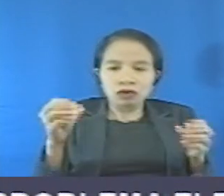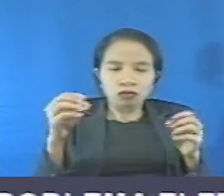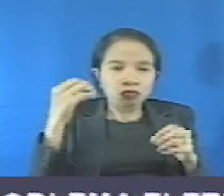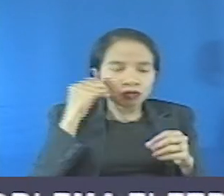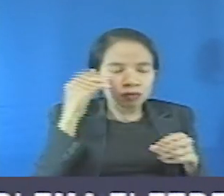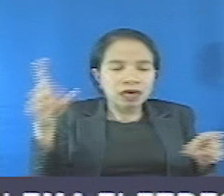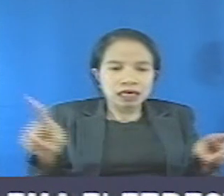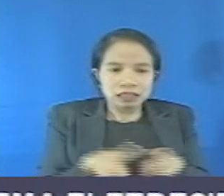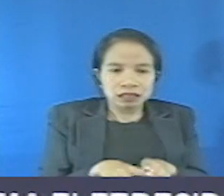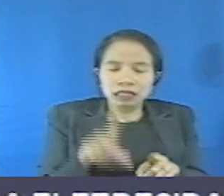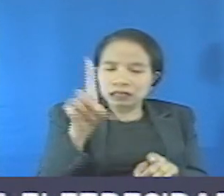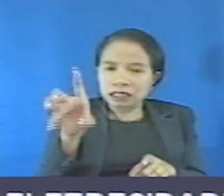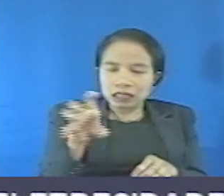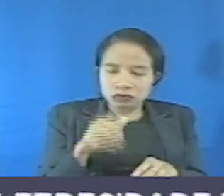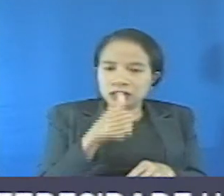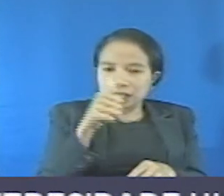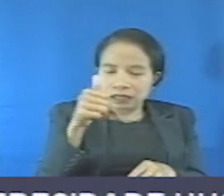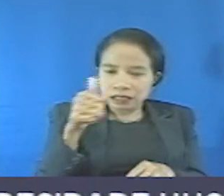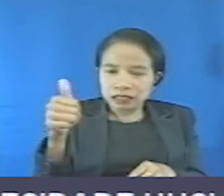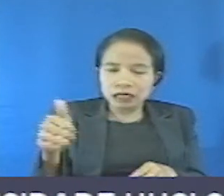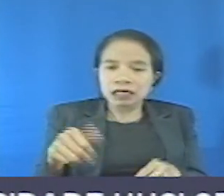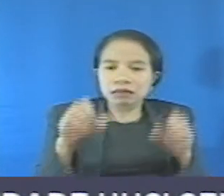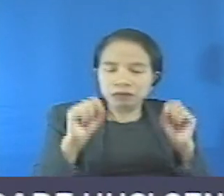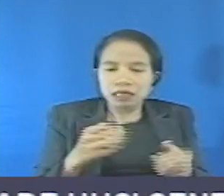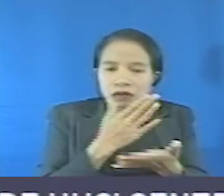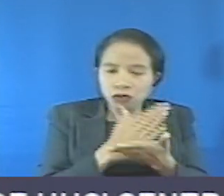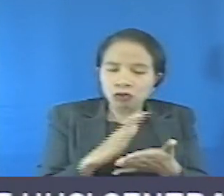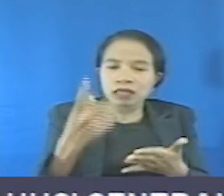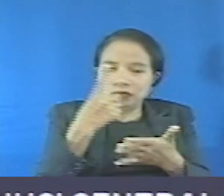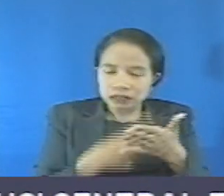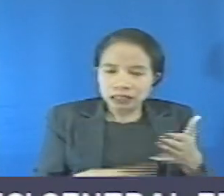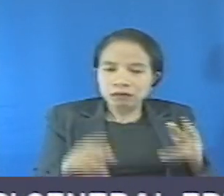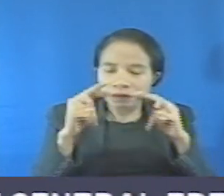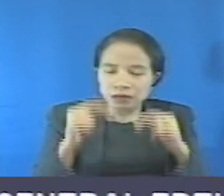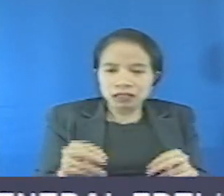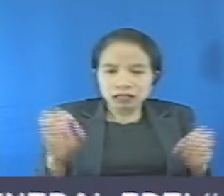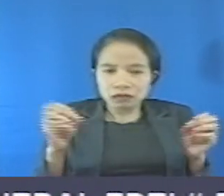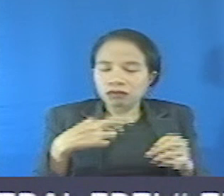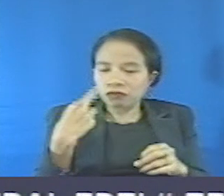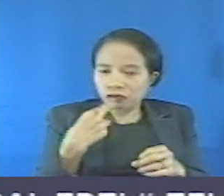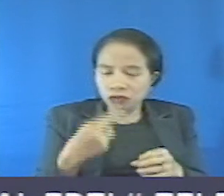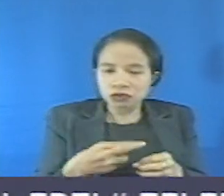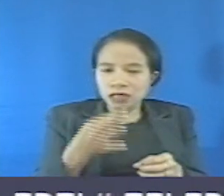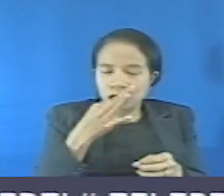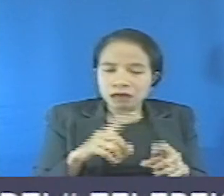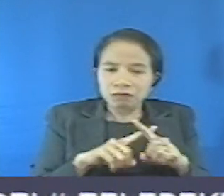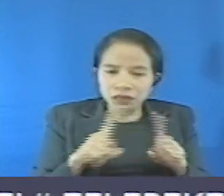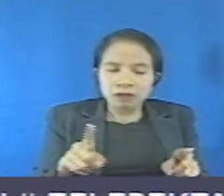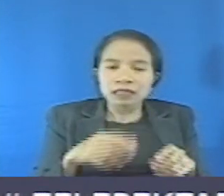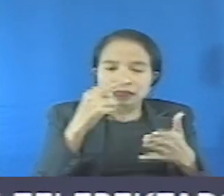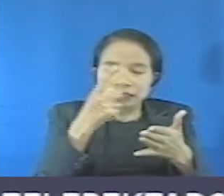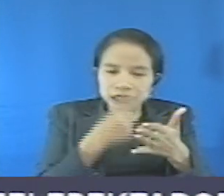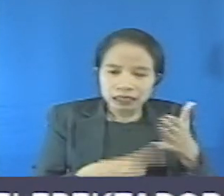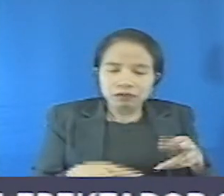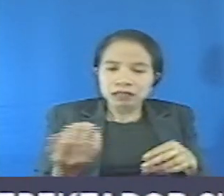Então, $100 para ideia que bele só sa saída maca necessidade sirania. Lá os de fos, lá os de ahan, mas vê saída maca necessidade